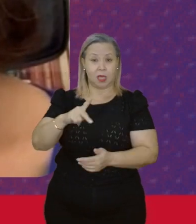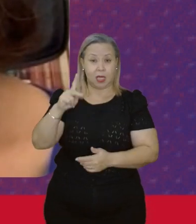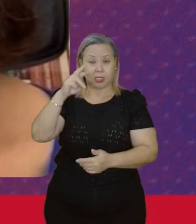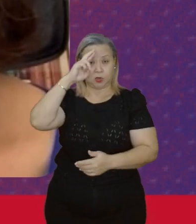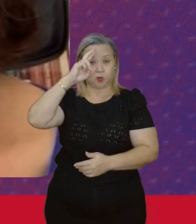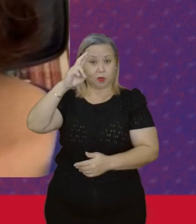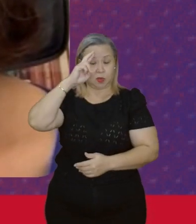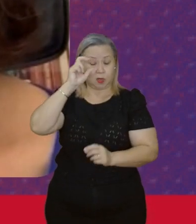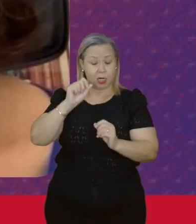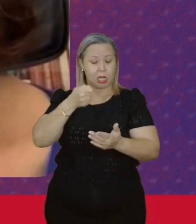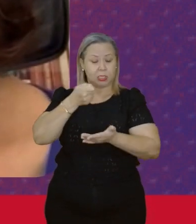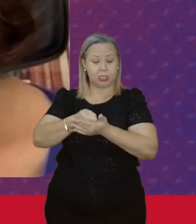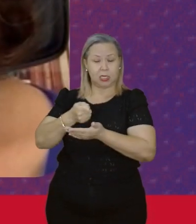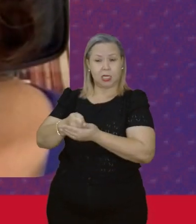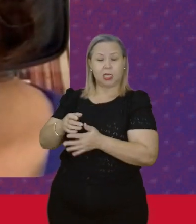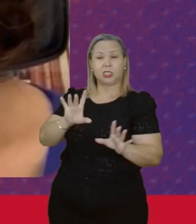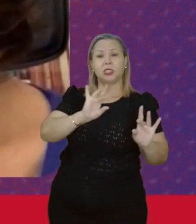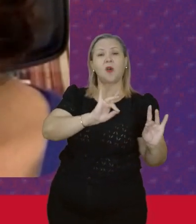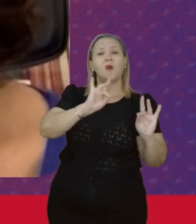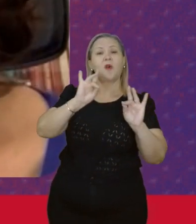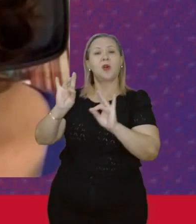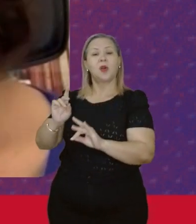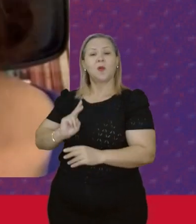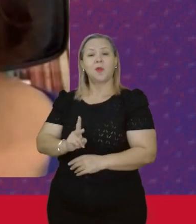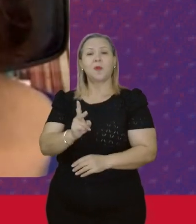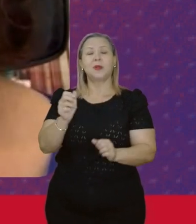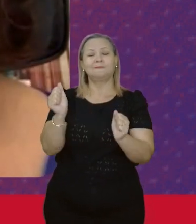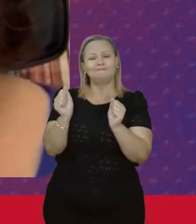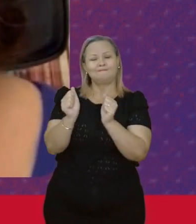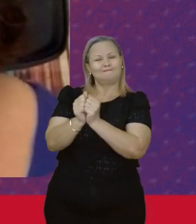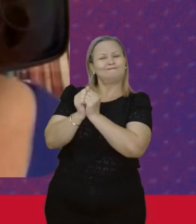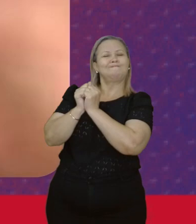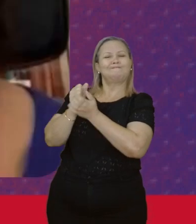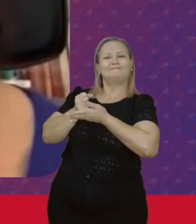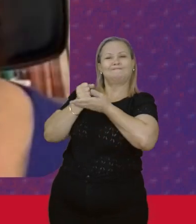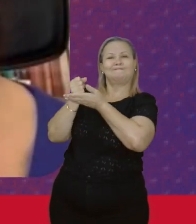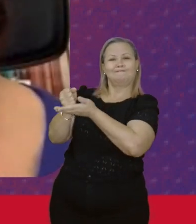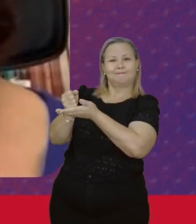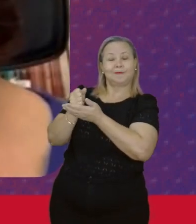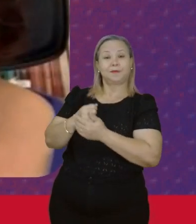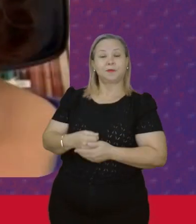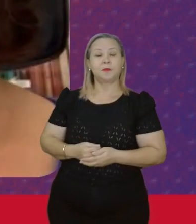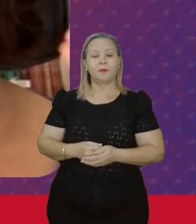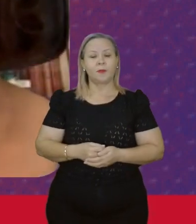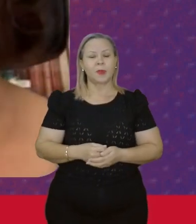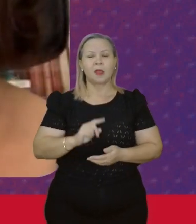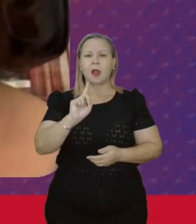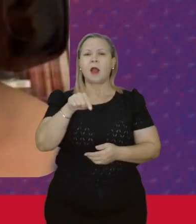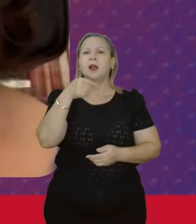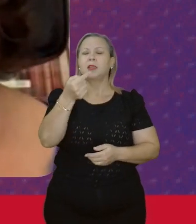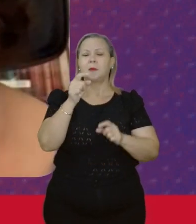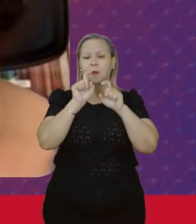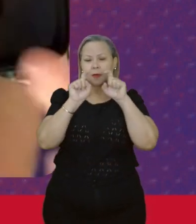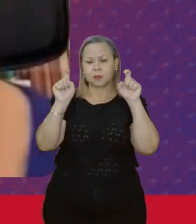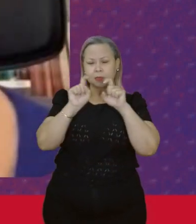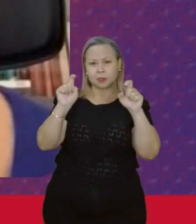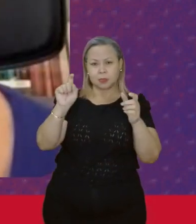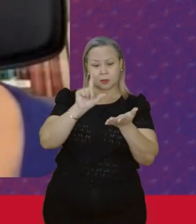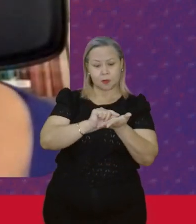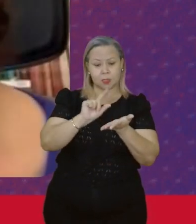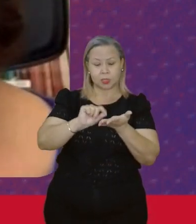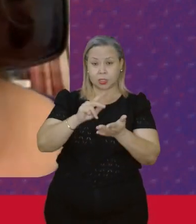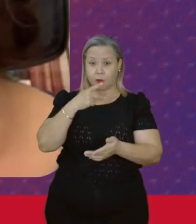forma leal a ouvi-lo permanecendo do seu lado. Num outro momento desse artigo, a autora diz, que